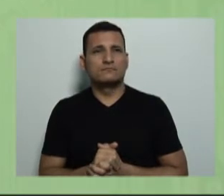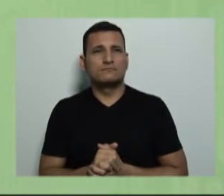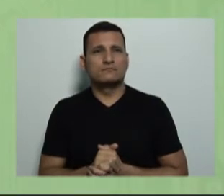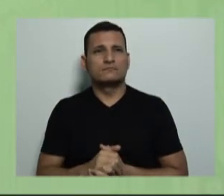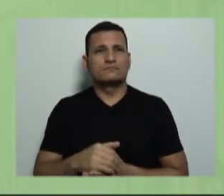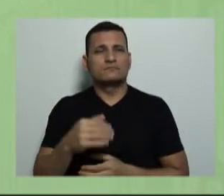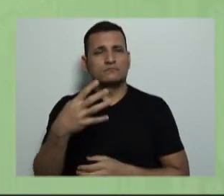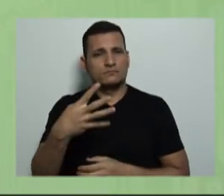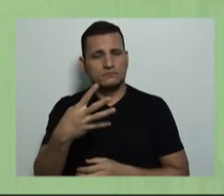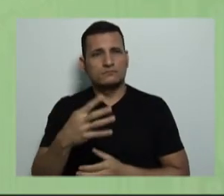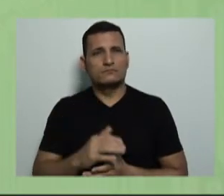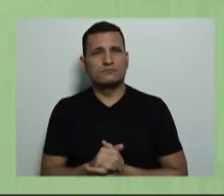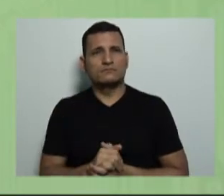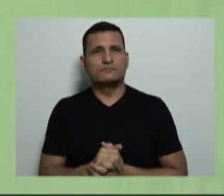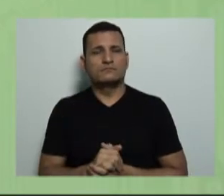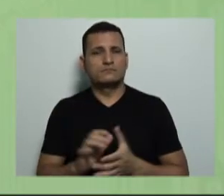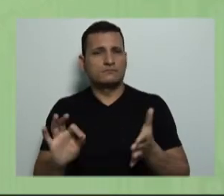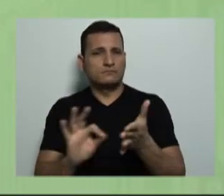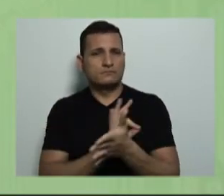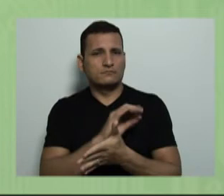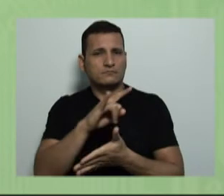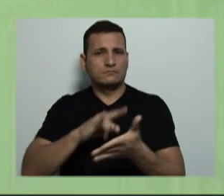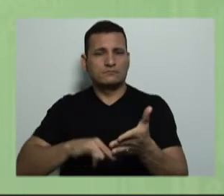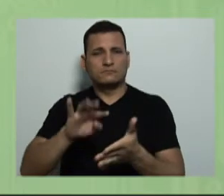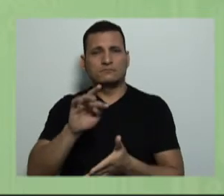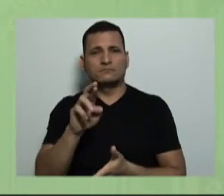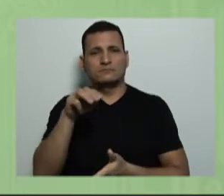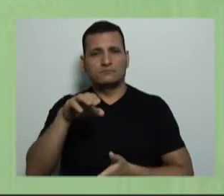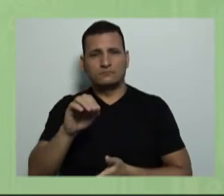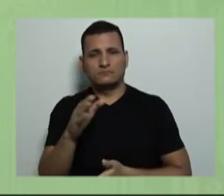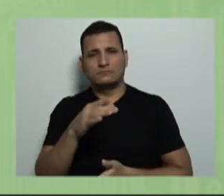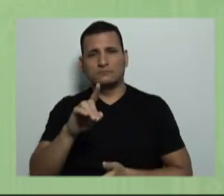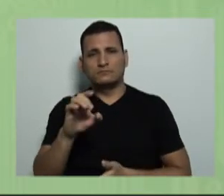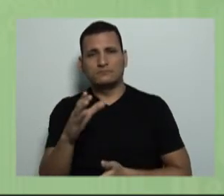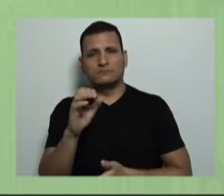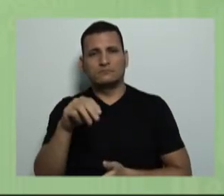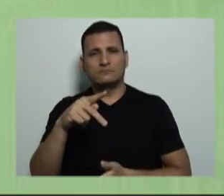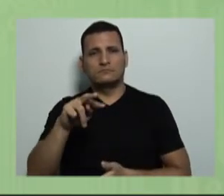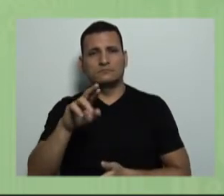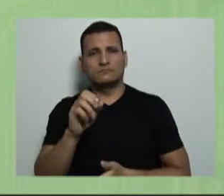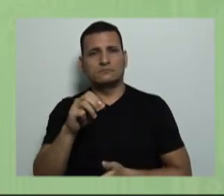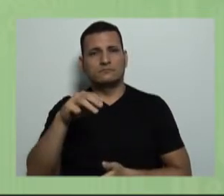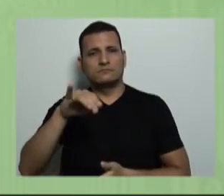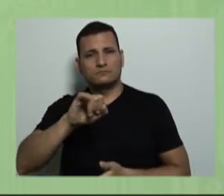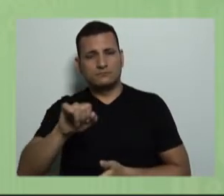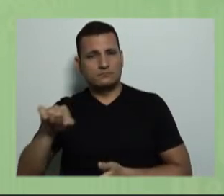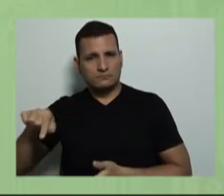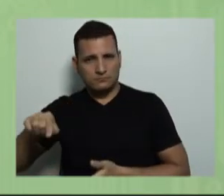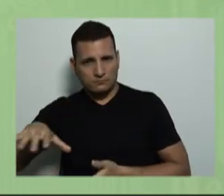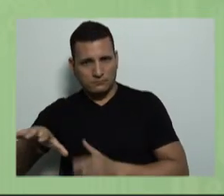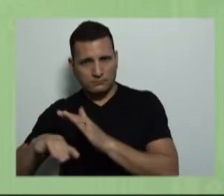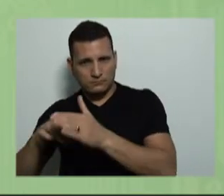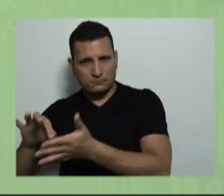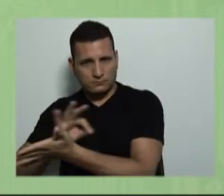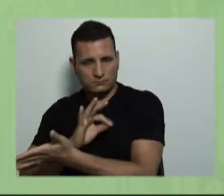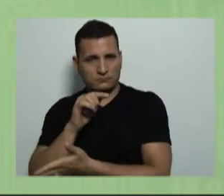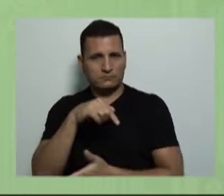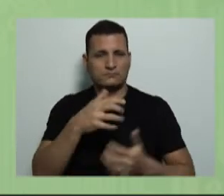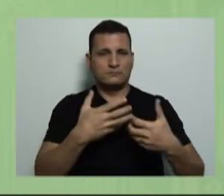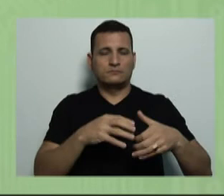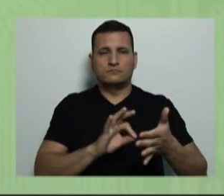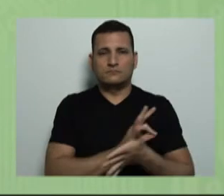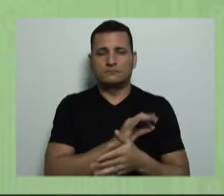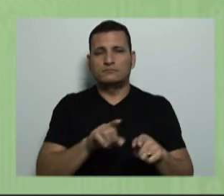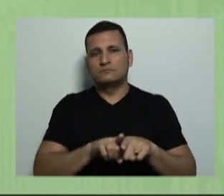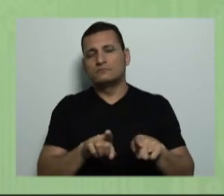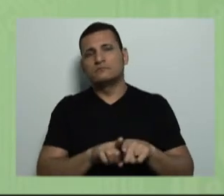4. Assinar termo de compromisso de estágio com a concedente e com o Instituto Federal de Rondônia, zelando pelo